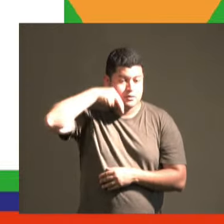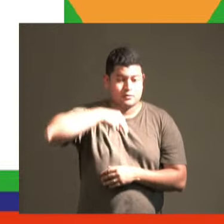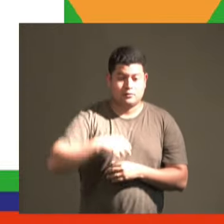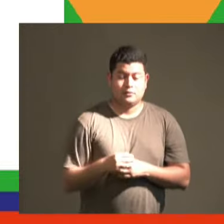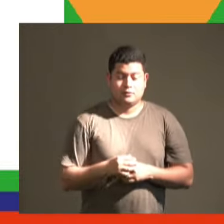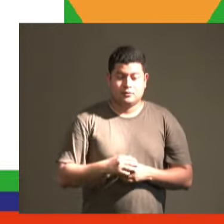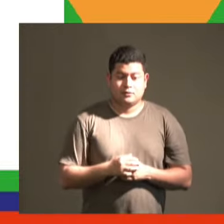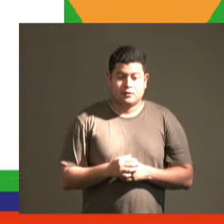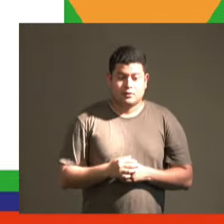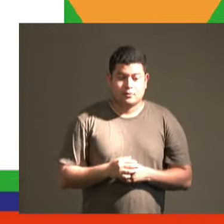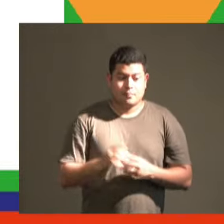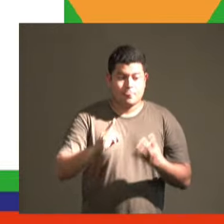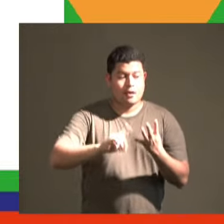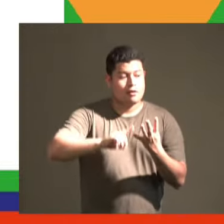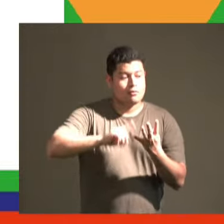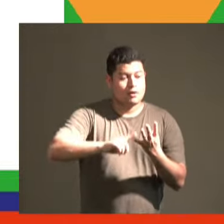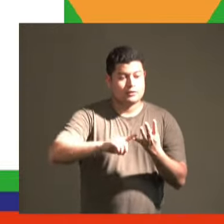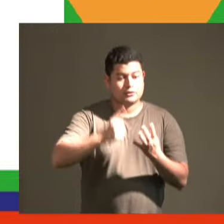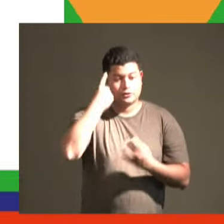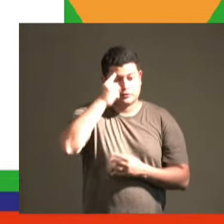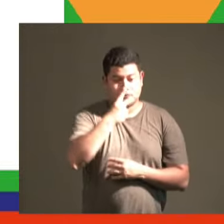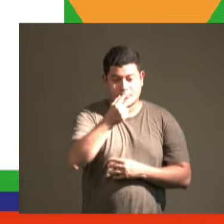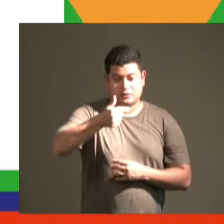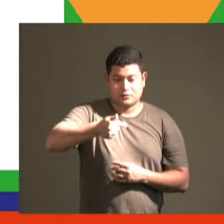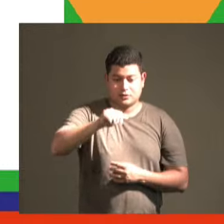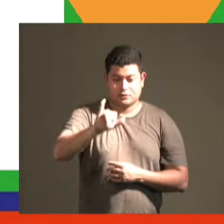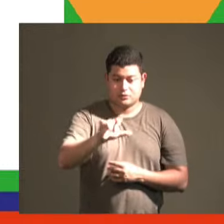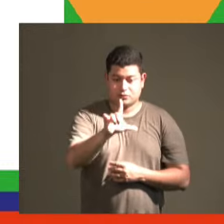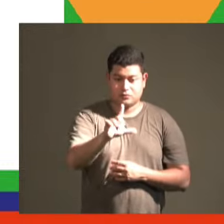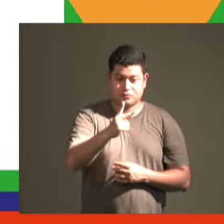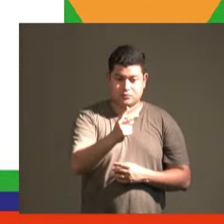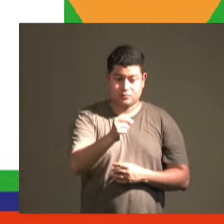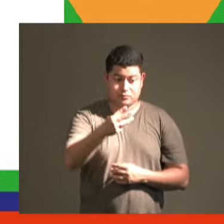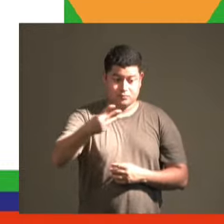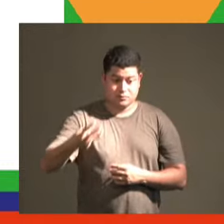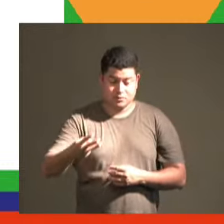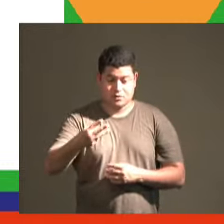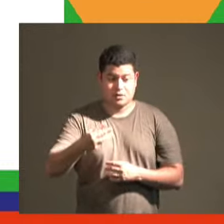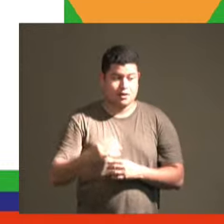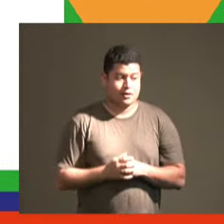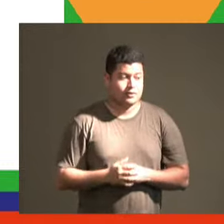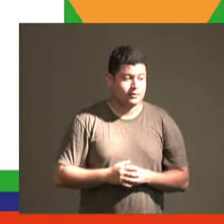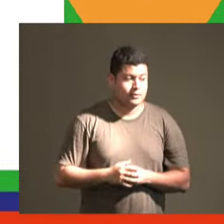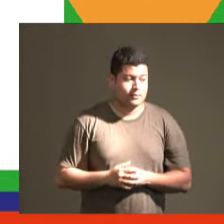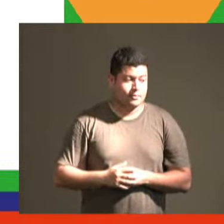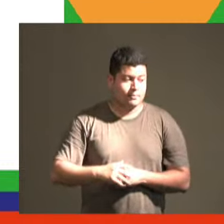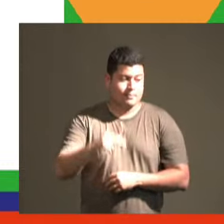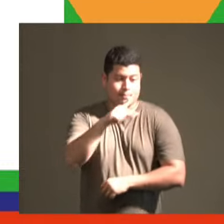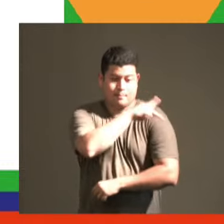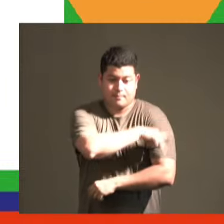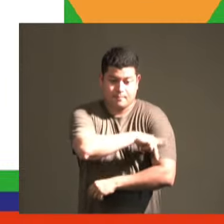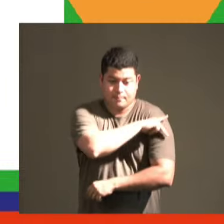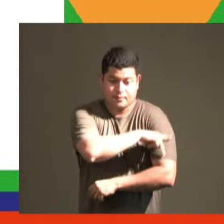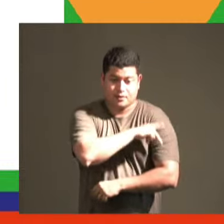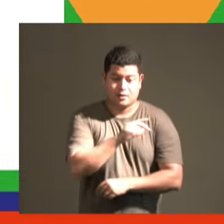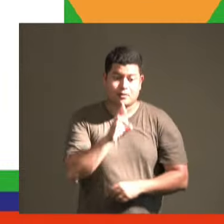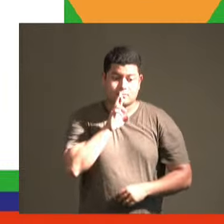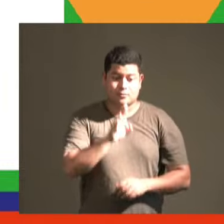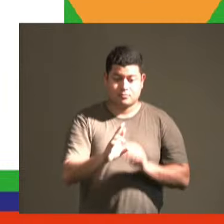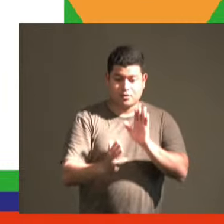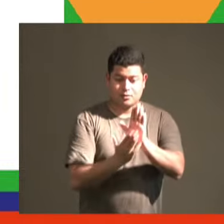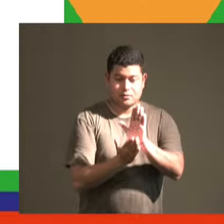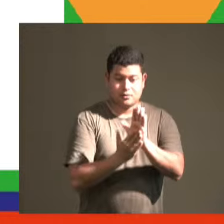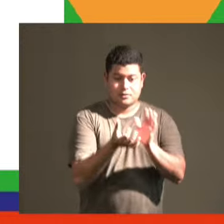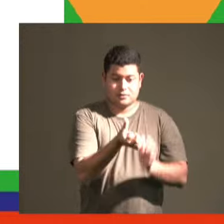A quarta, no dia 27 de julho de 2023, ocorreu em Teresina, no Piauí, com 60 propostas. No